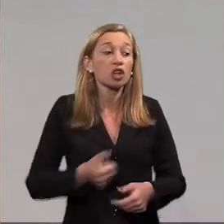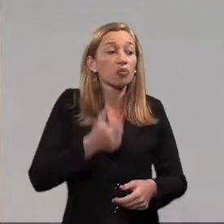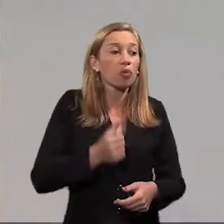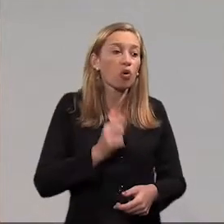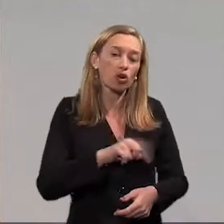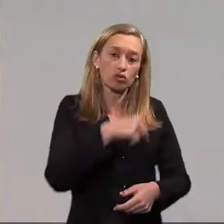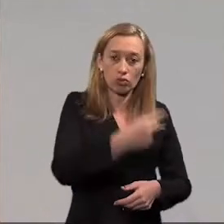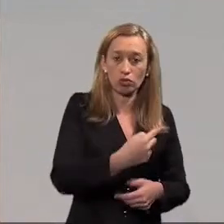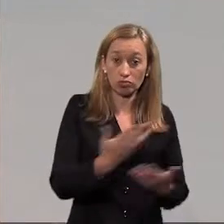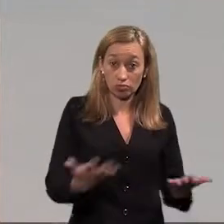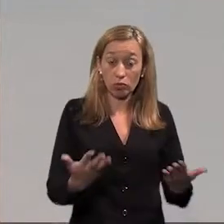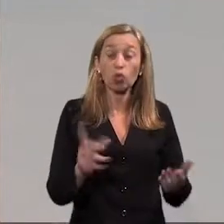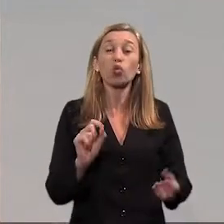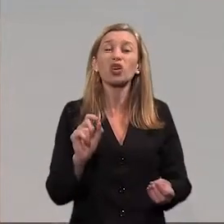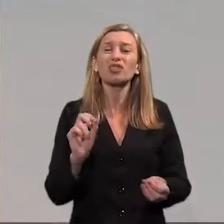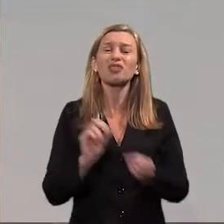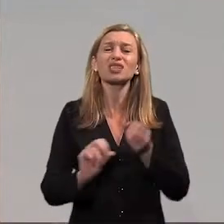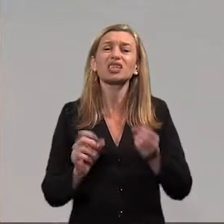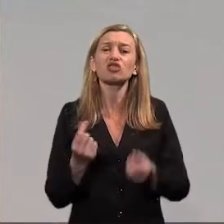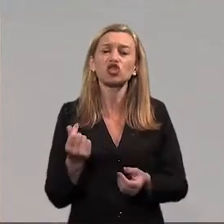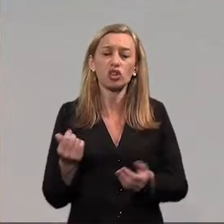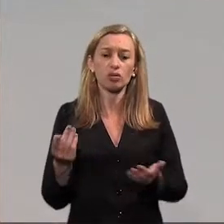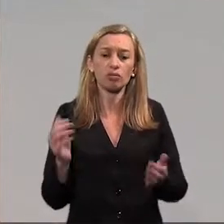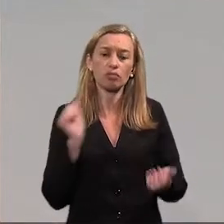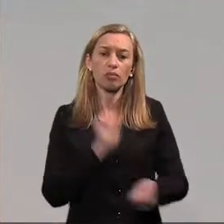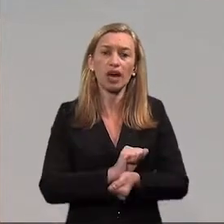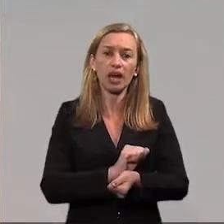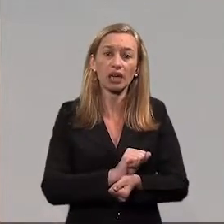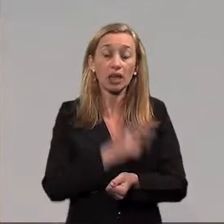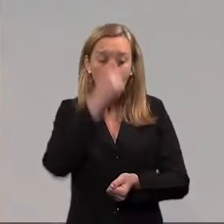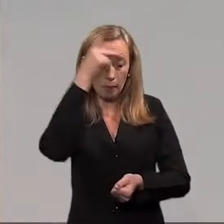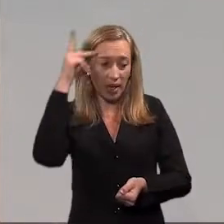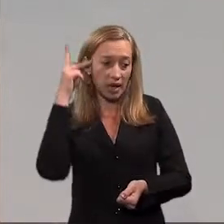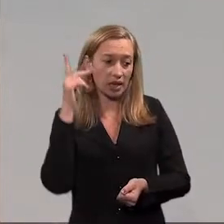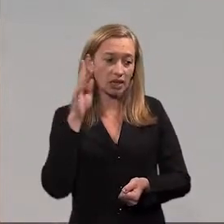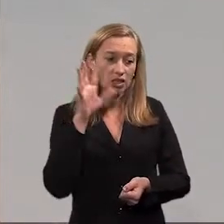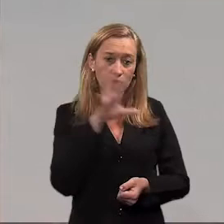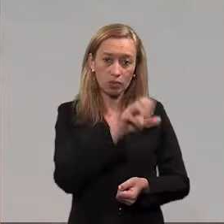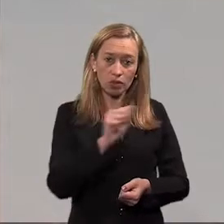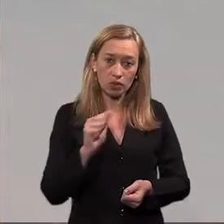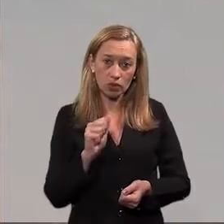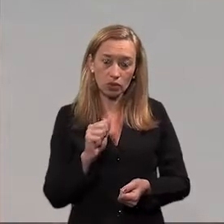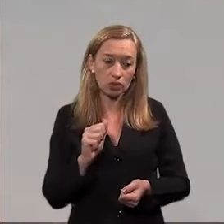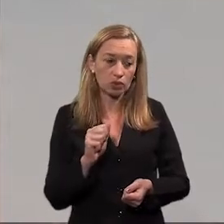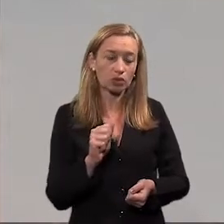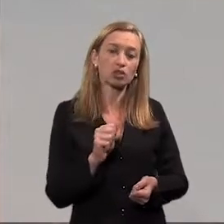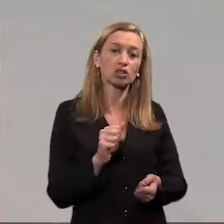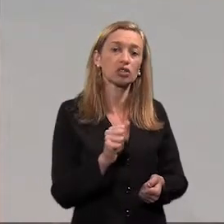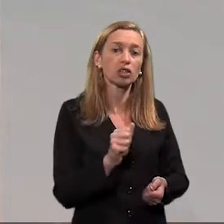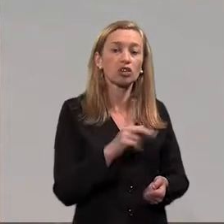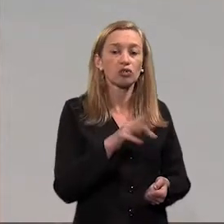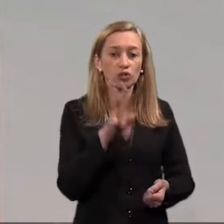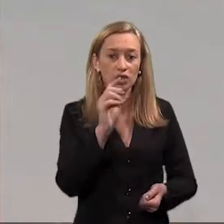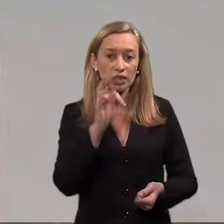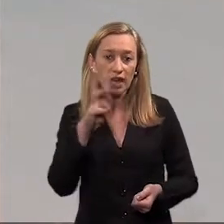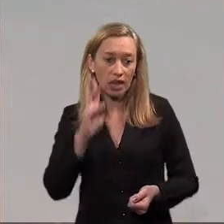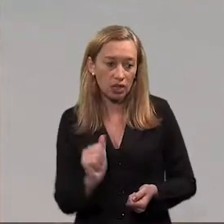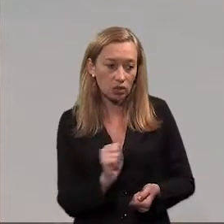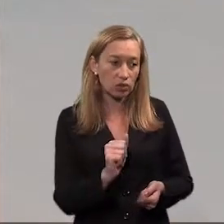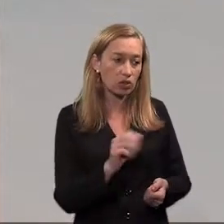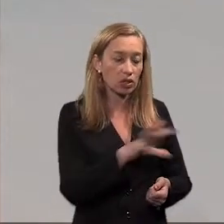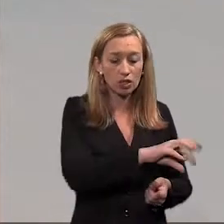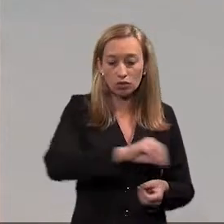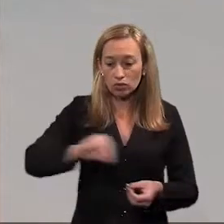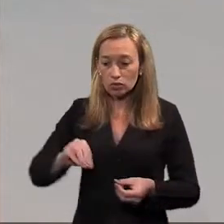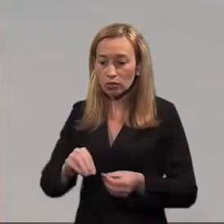superavitado. Como é que eu faço com o dinheiro que está parado aqui? Pego aquelas pessoas que estão no deficitário, transfiro vidas para cá para usar